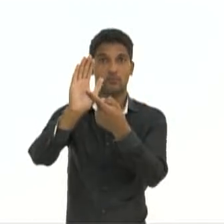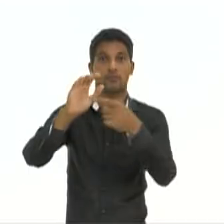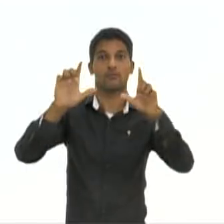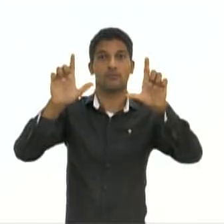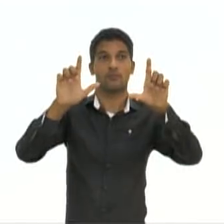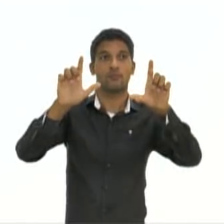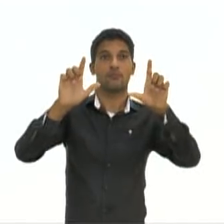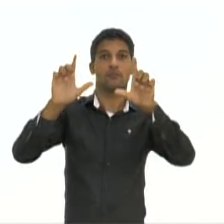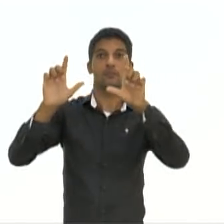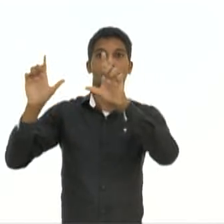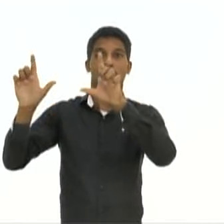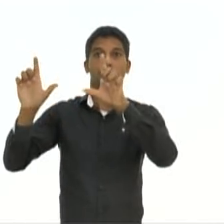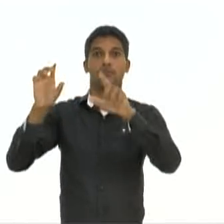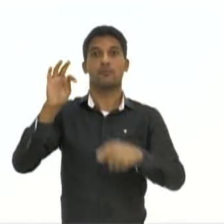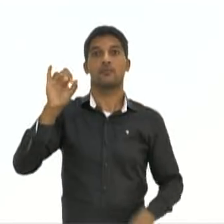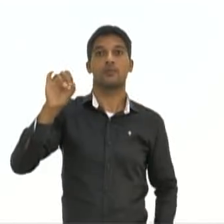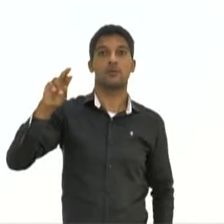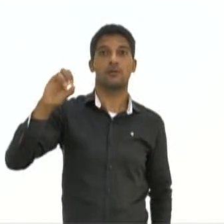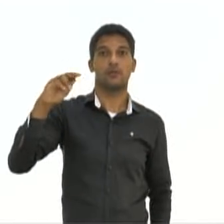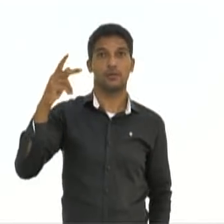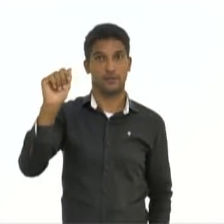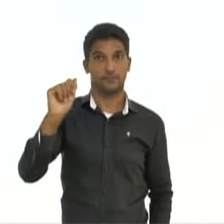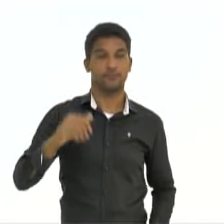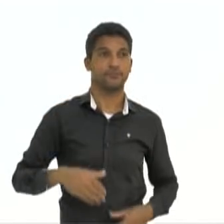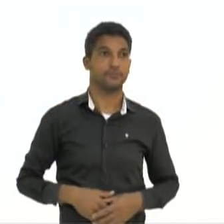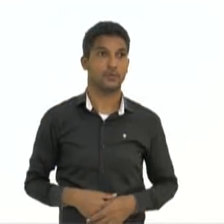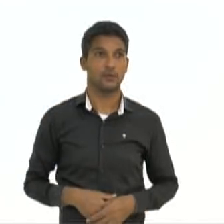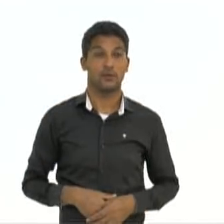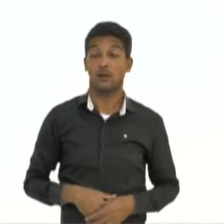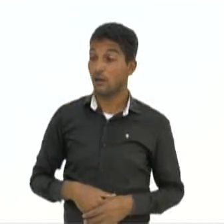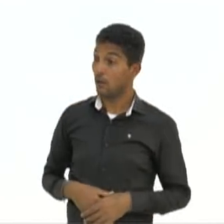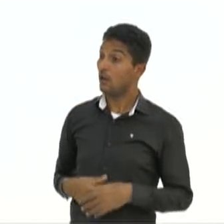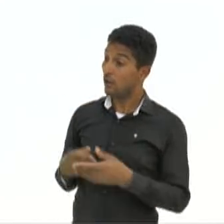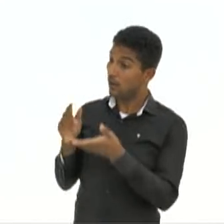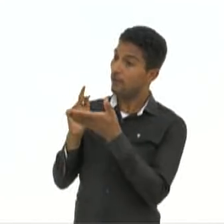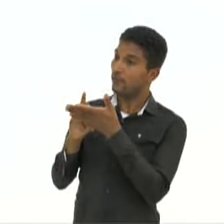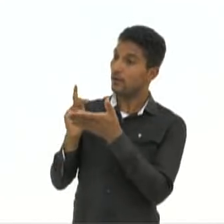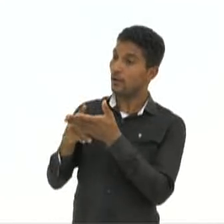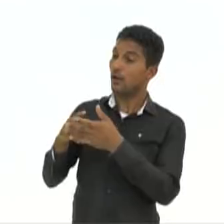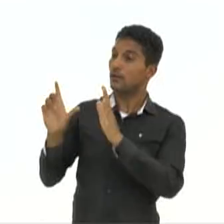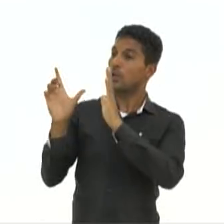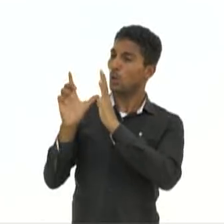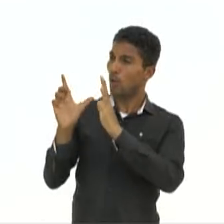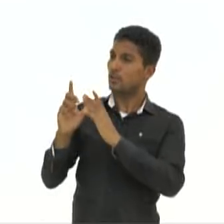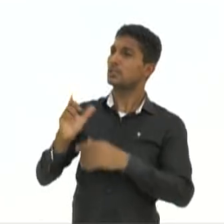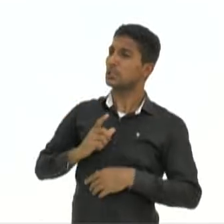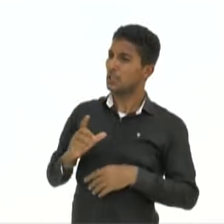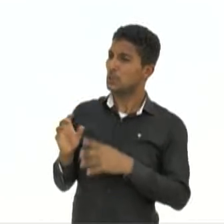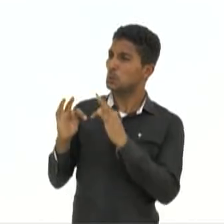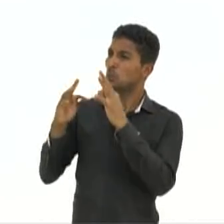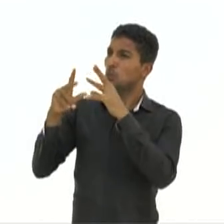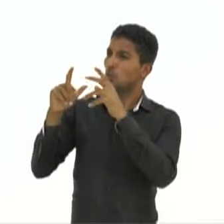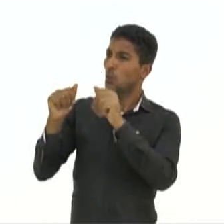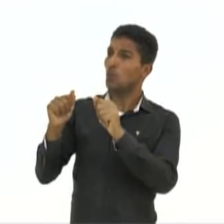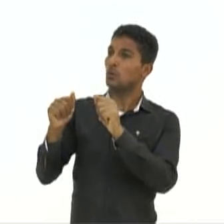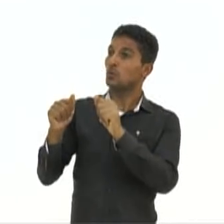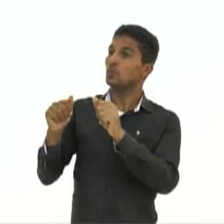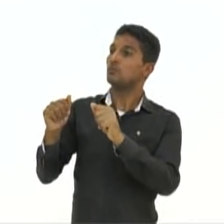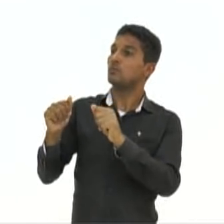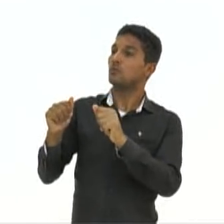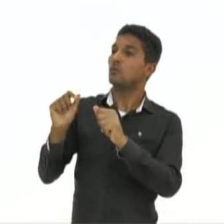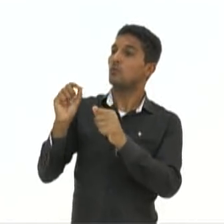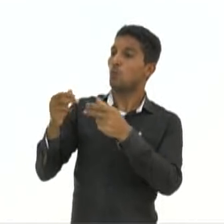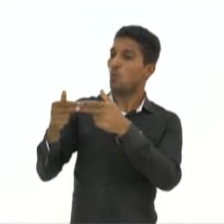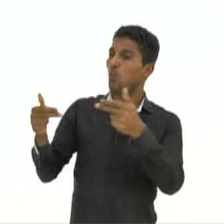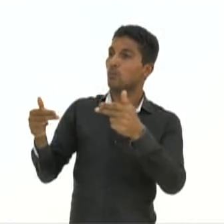primeiro quadrinho, a gente tem: é verdade que nesta loja tem de tudo para o Dia dos Namorados? Aí a vendedora responde: